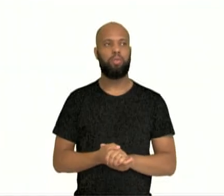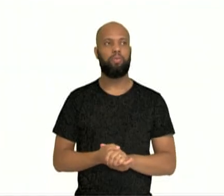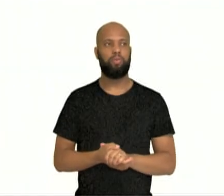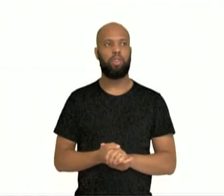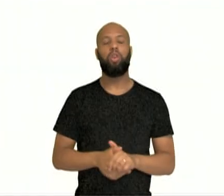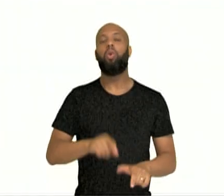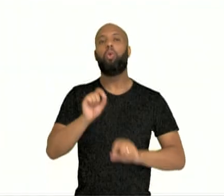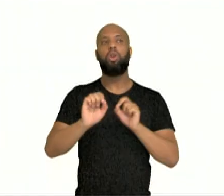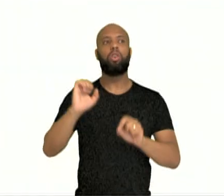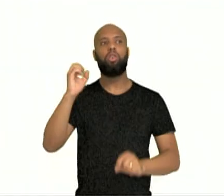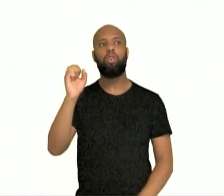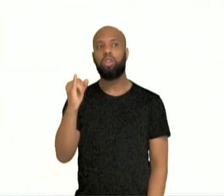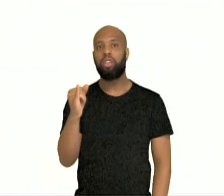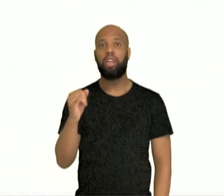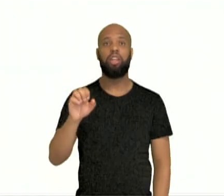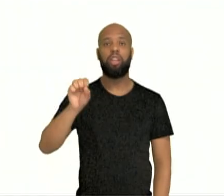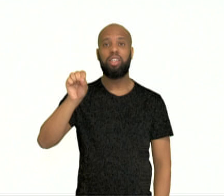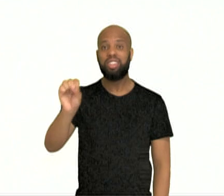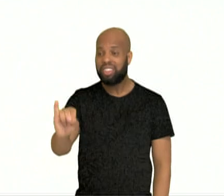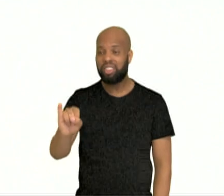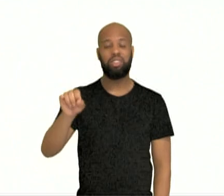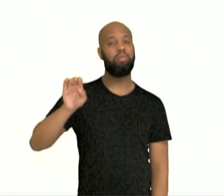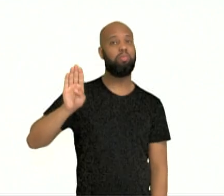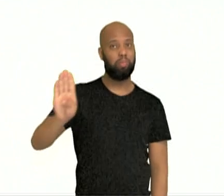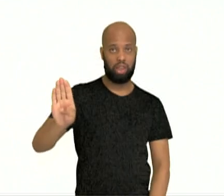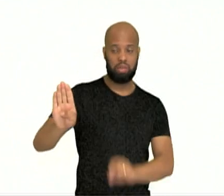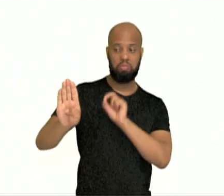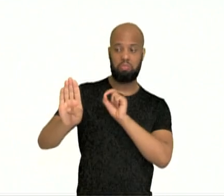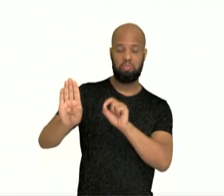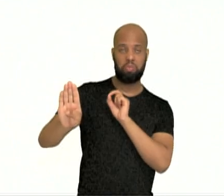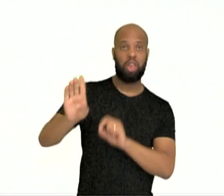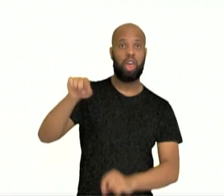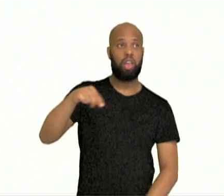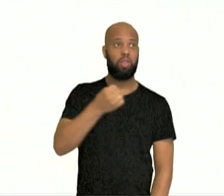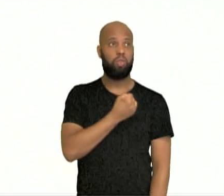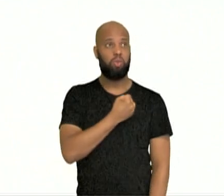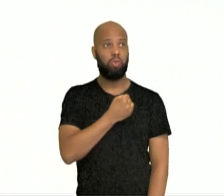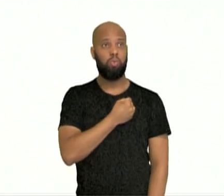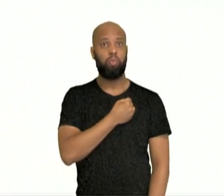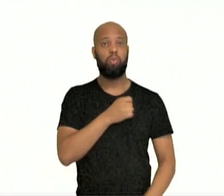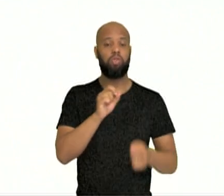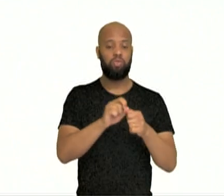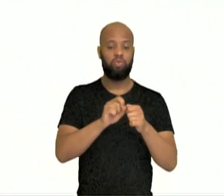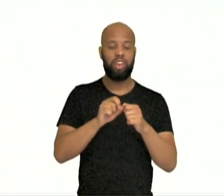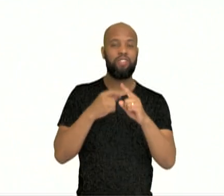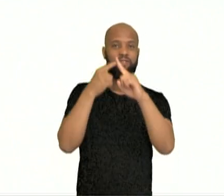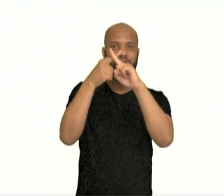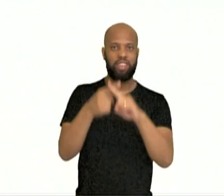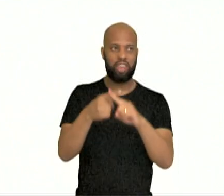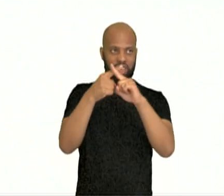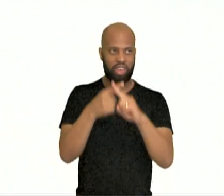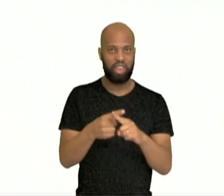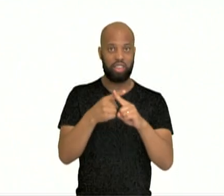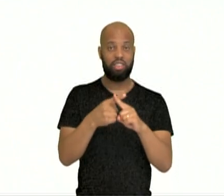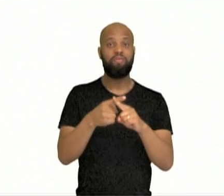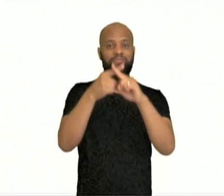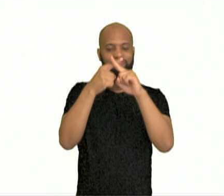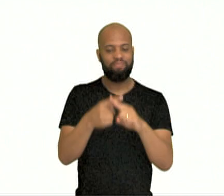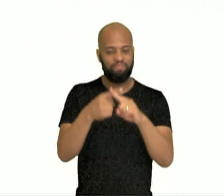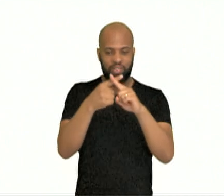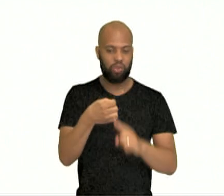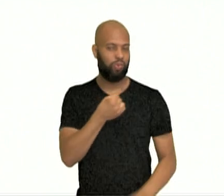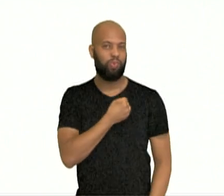E o que acontece com o parâmetro b? O parâmetro b é aquele número que multiplica o seno, o